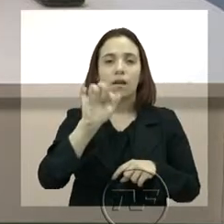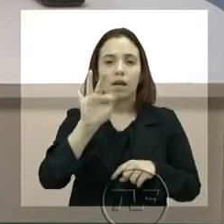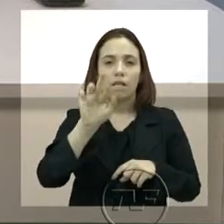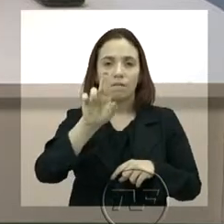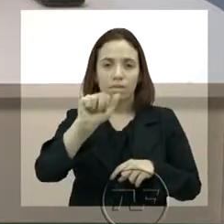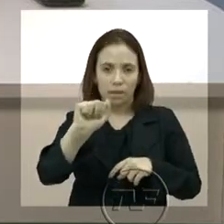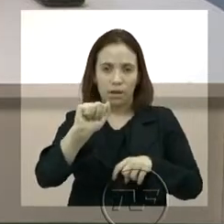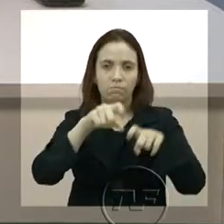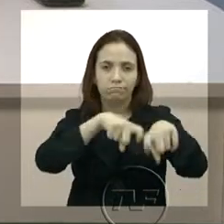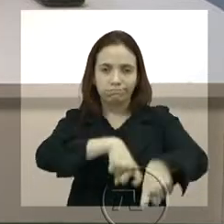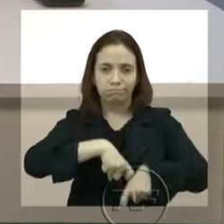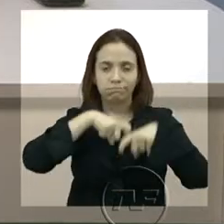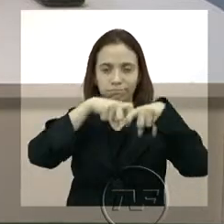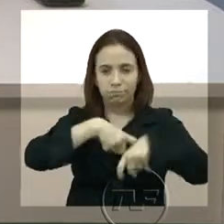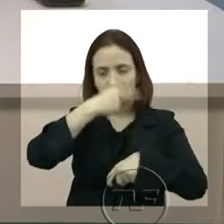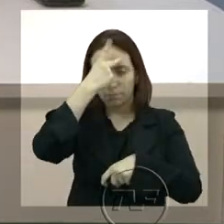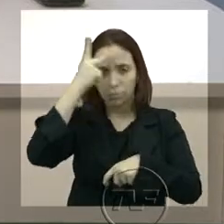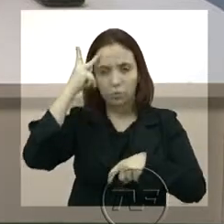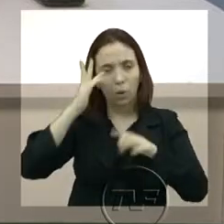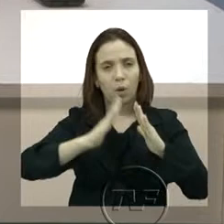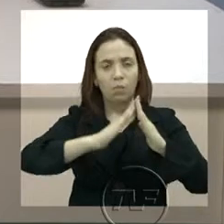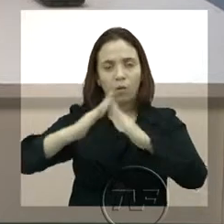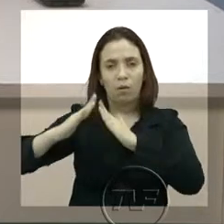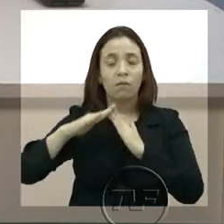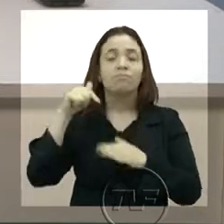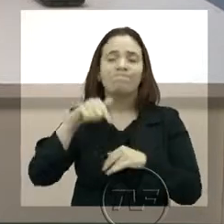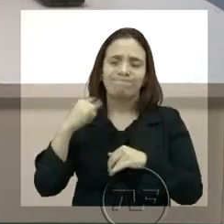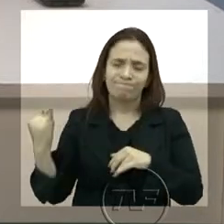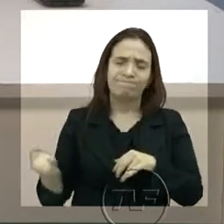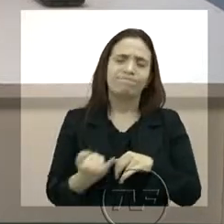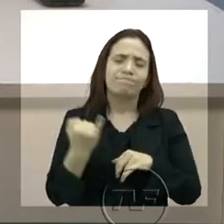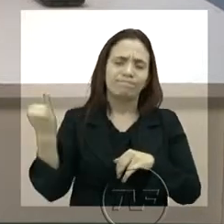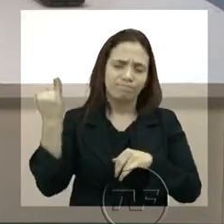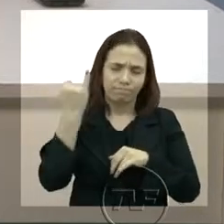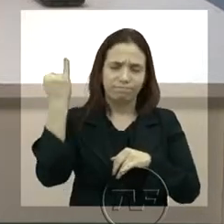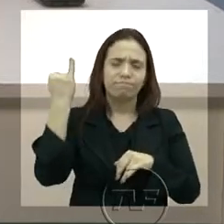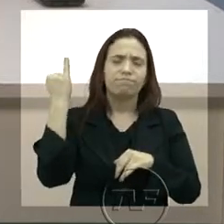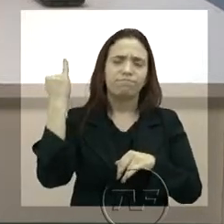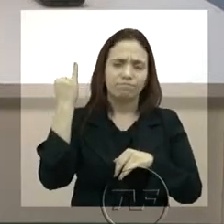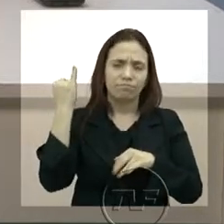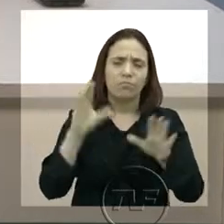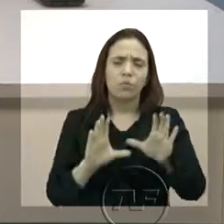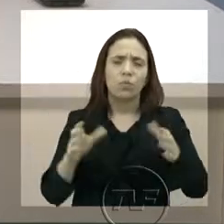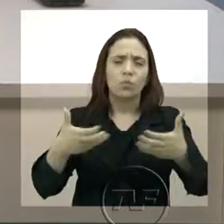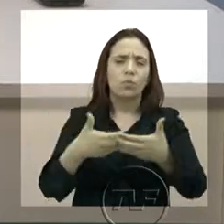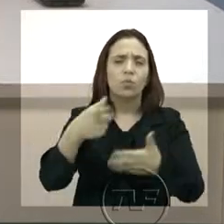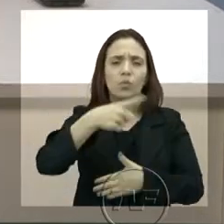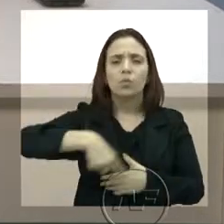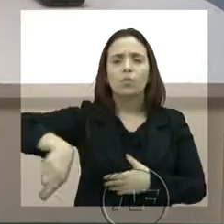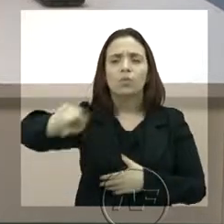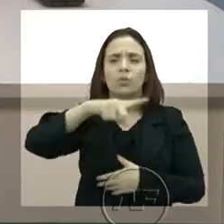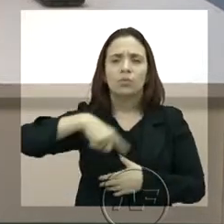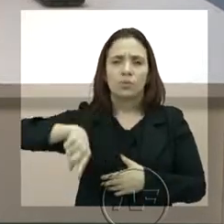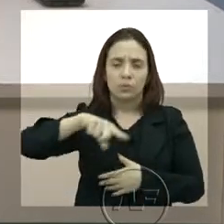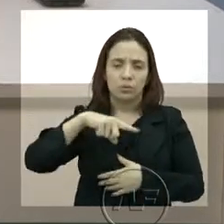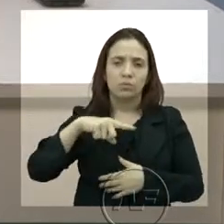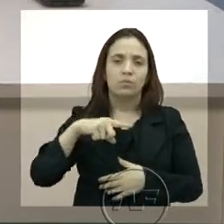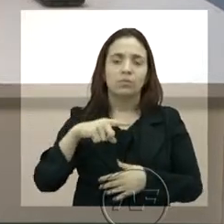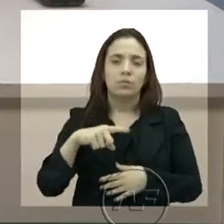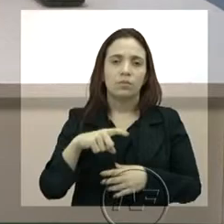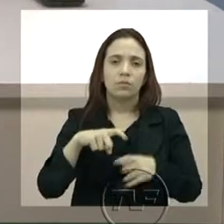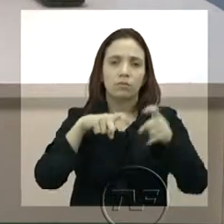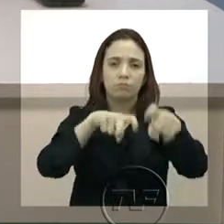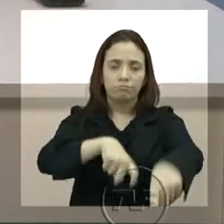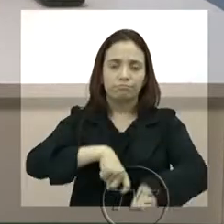aí um plano importante para um dos segmentos mais pujantes do país, que é